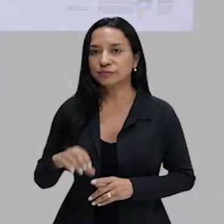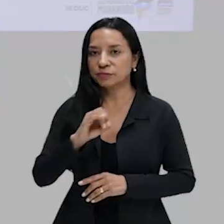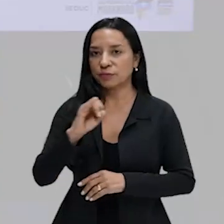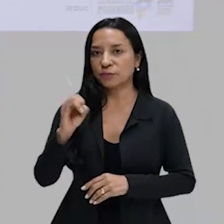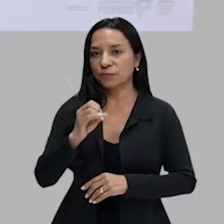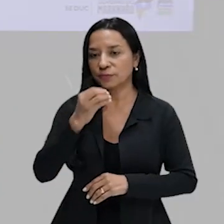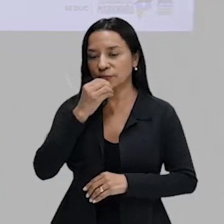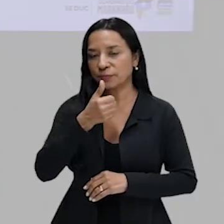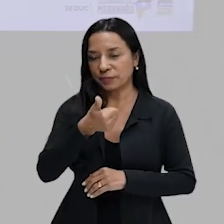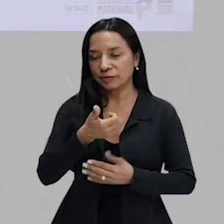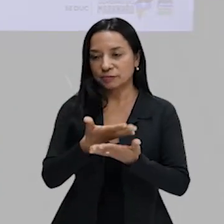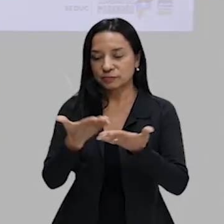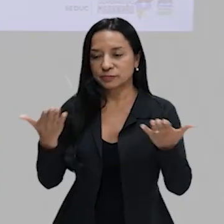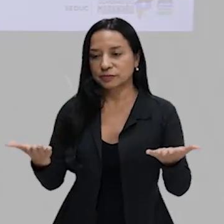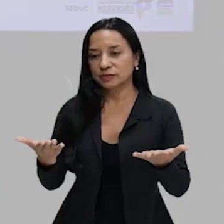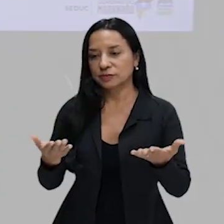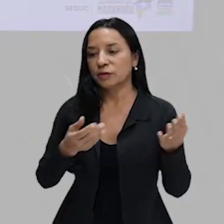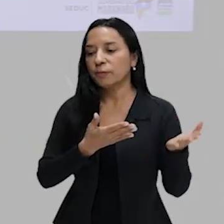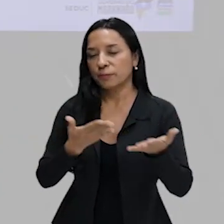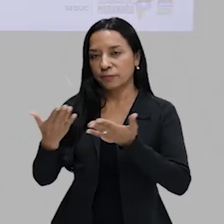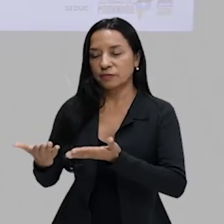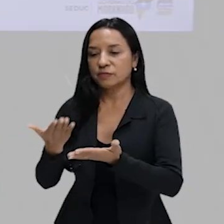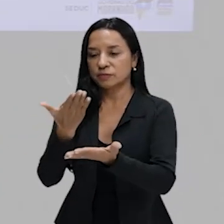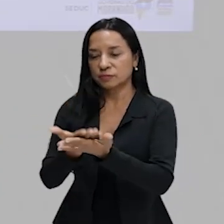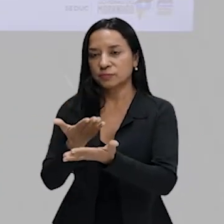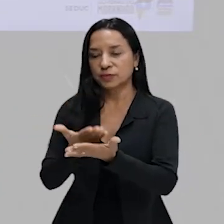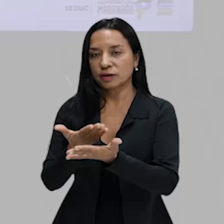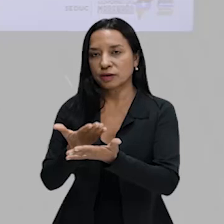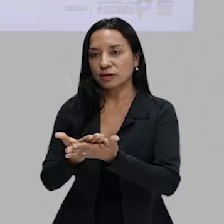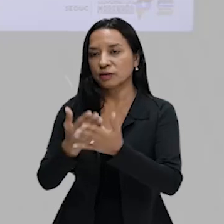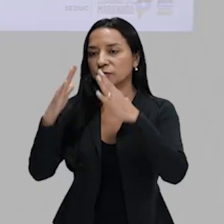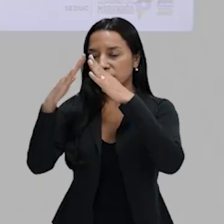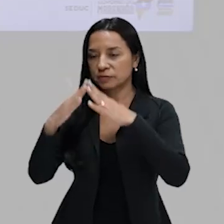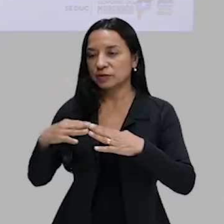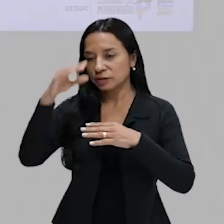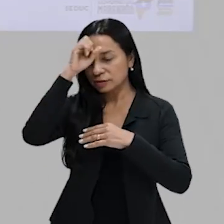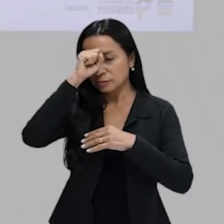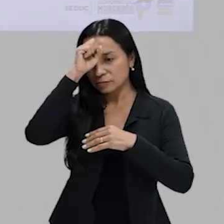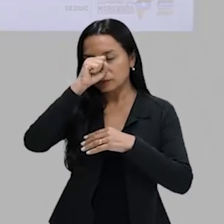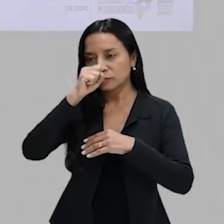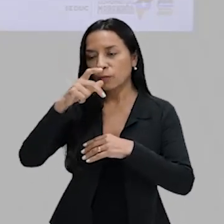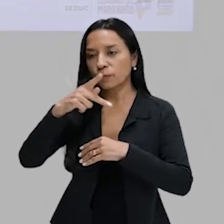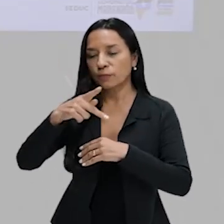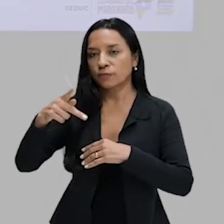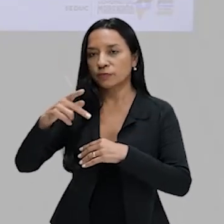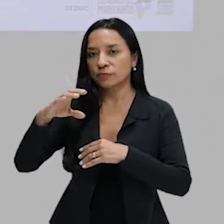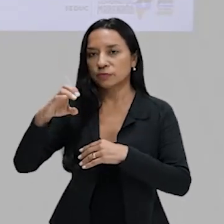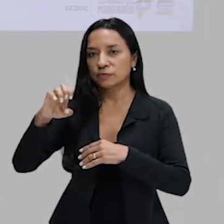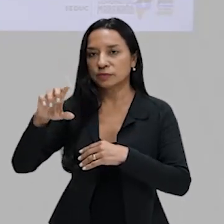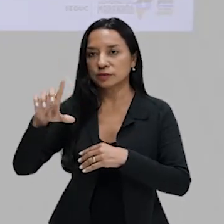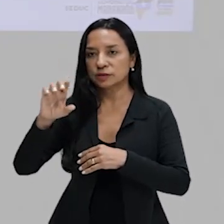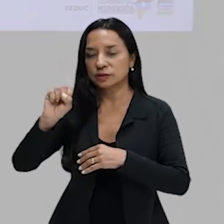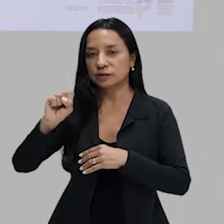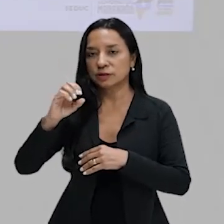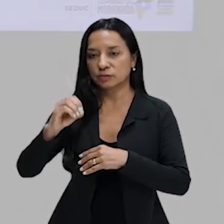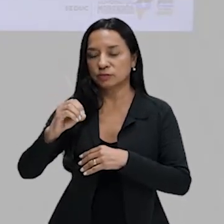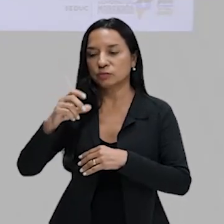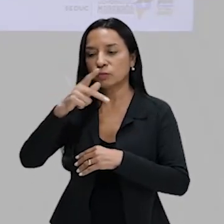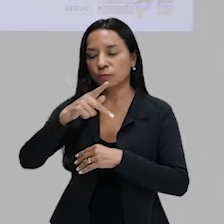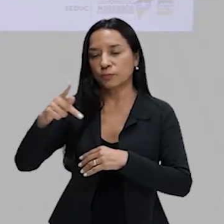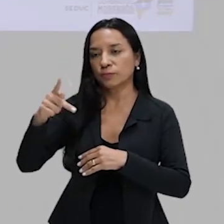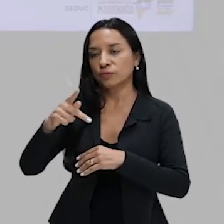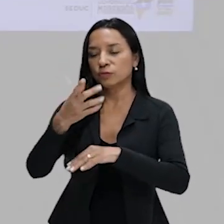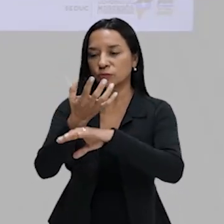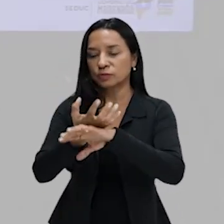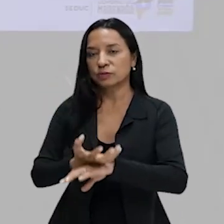Fala galerinha, tudo bem com vocês? Sejam bem-vindos a mais uma aula do Fica em Casa Aprendendo. Sou o professor Celso, seu professor de Biologia. Hoje nós vamos